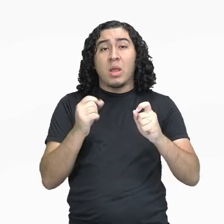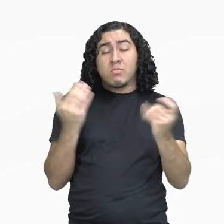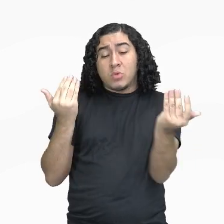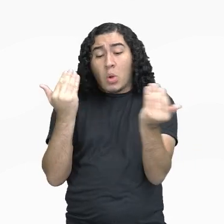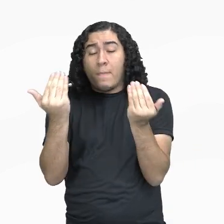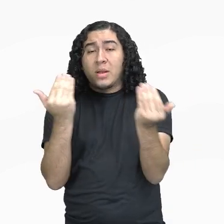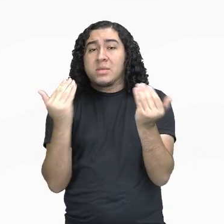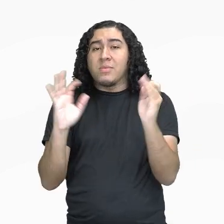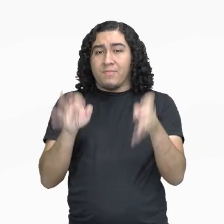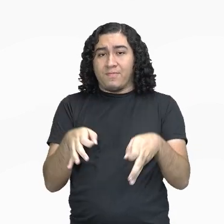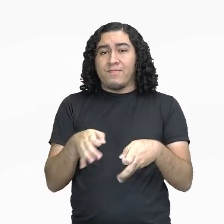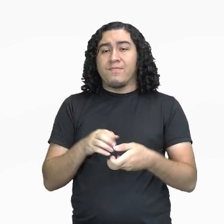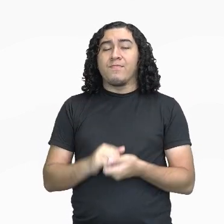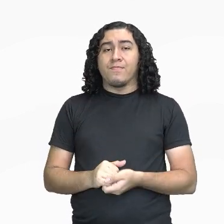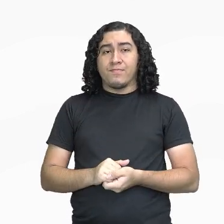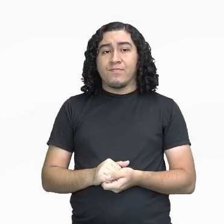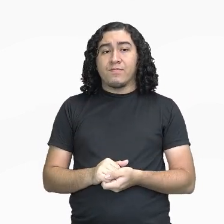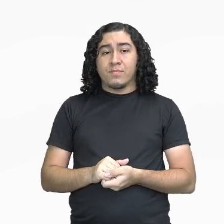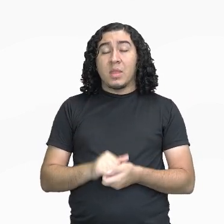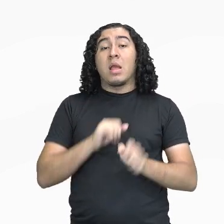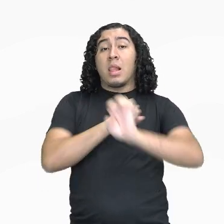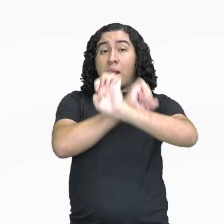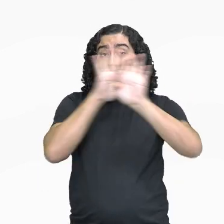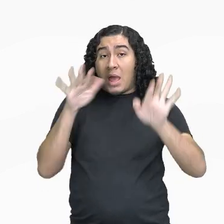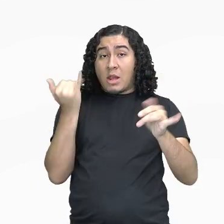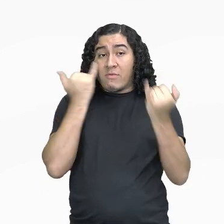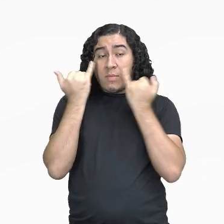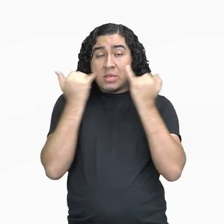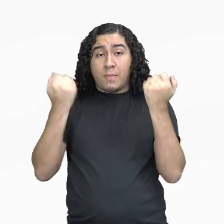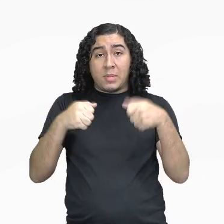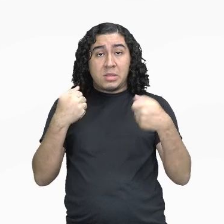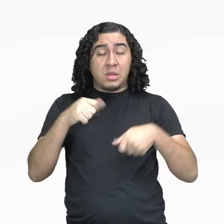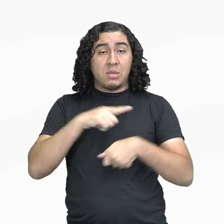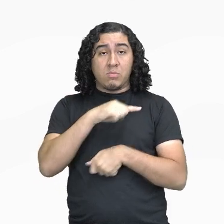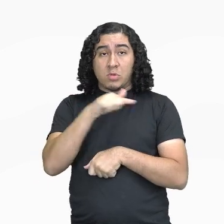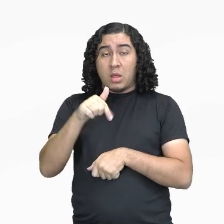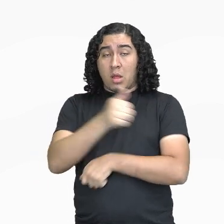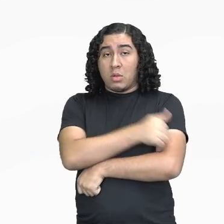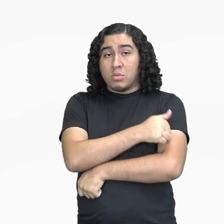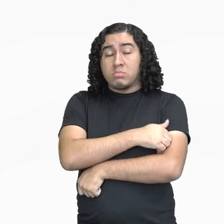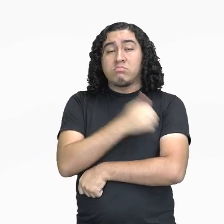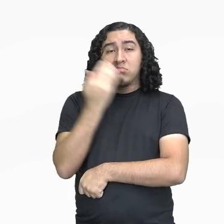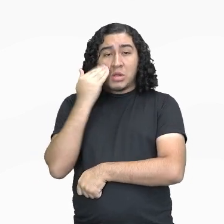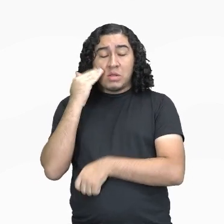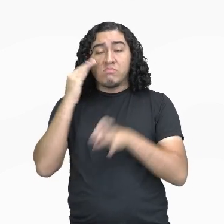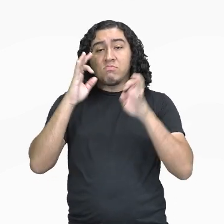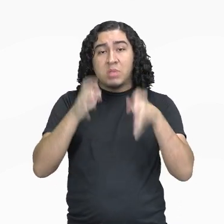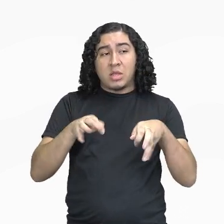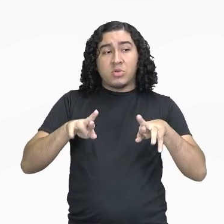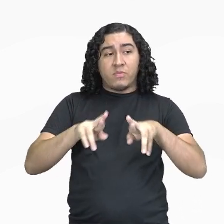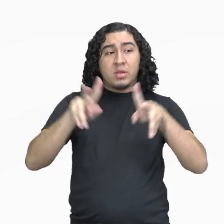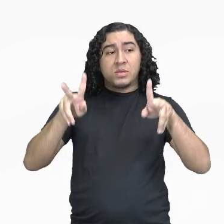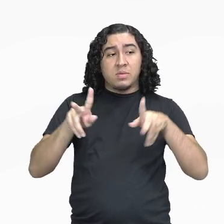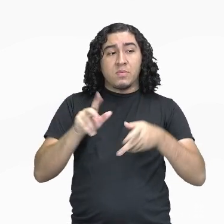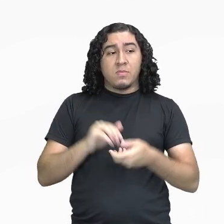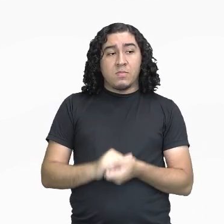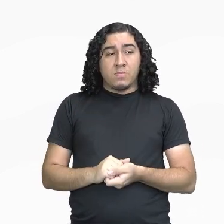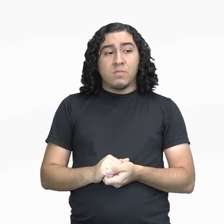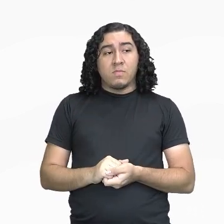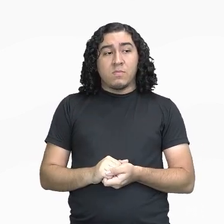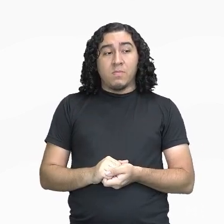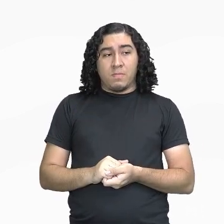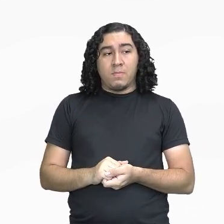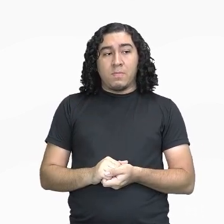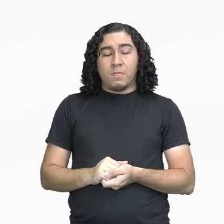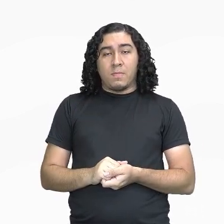diferenciação, não é, professora Manuela? A gente quer que fique bem claro para os nossos estudantes, né, essa diferenciação. Então, mais